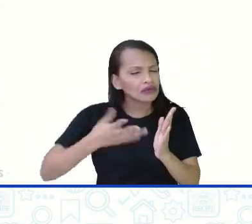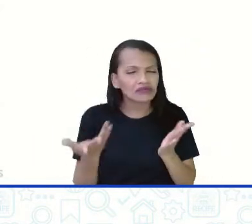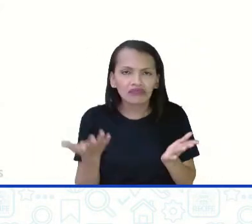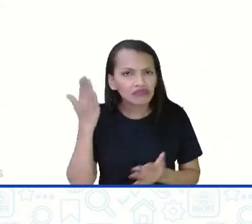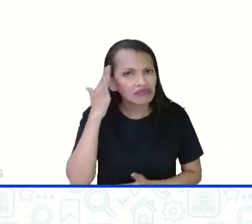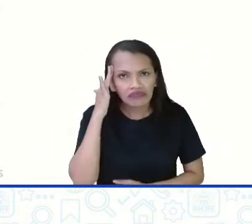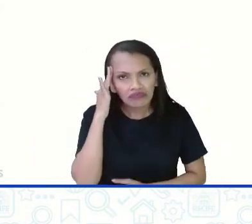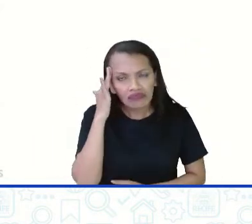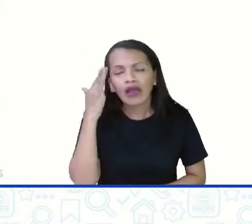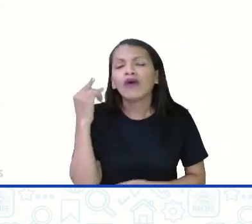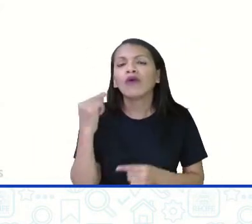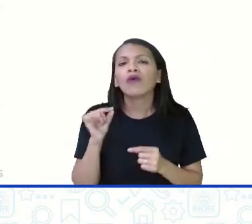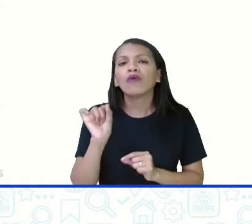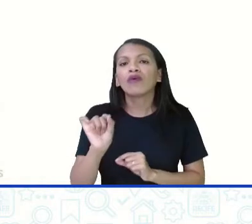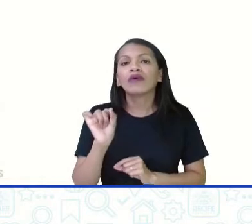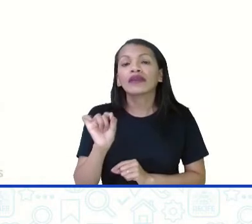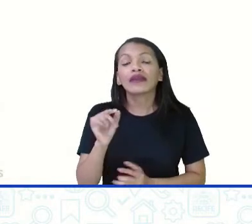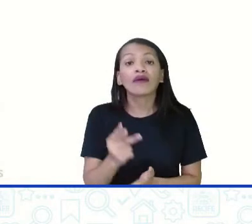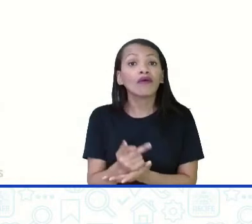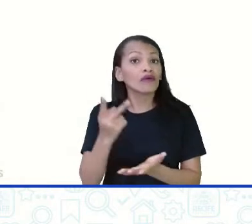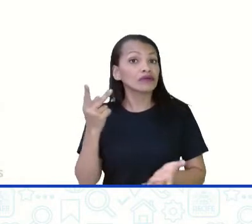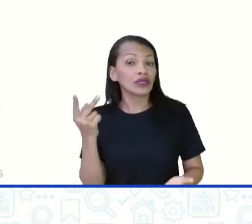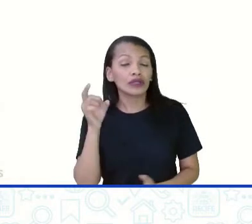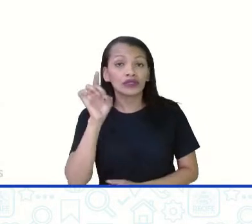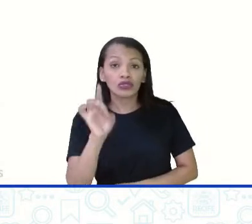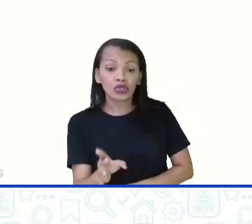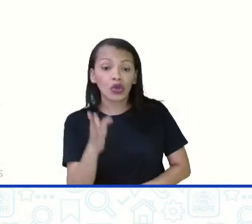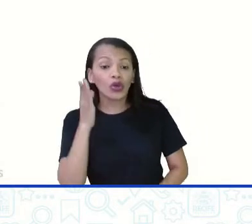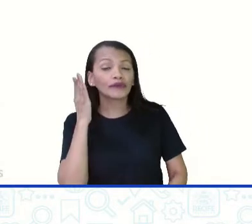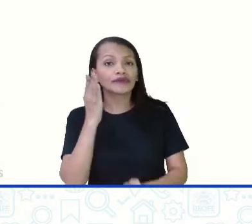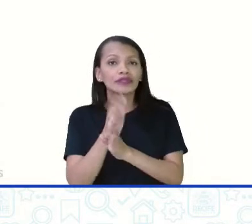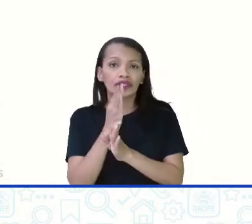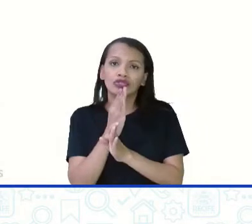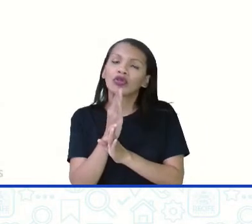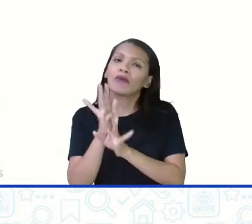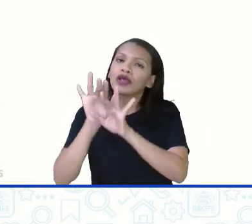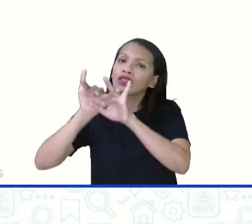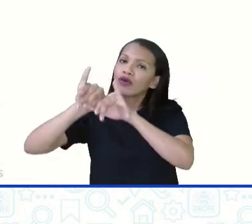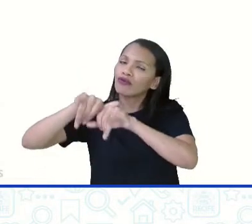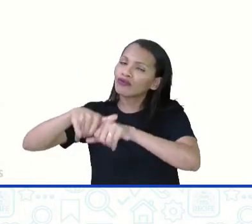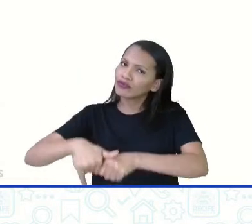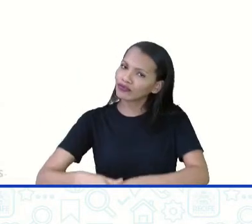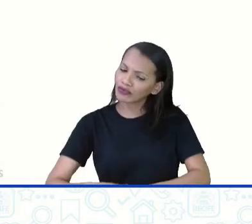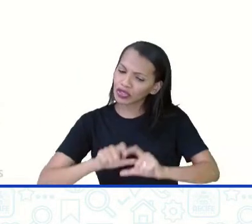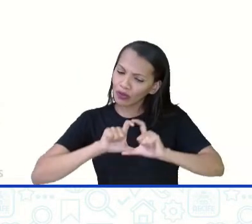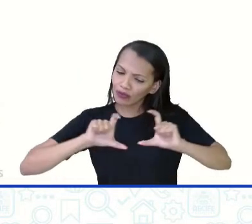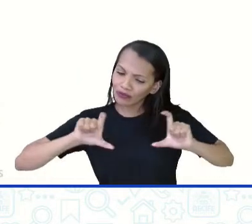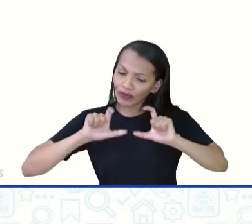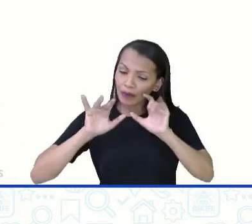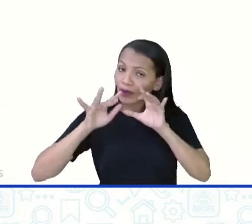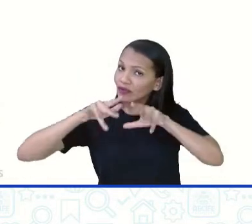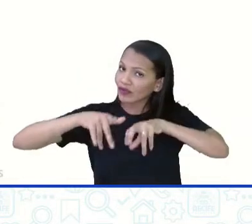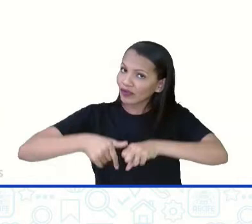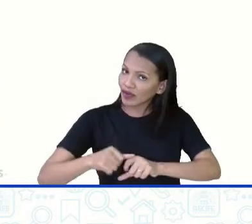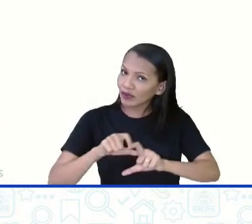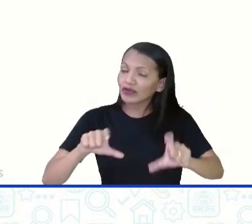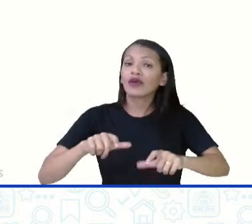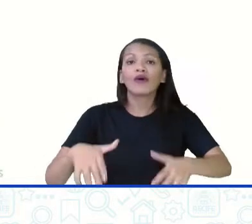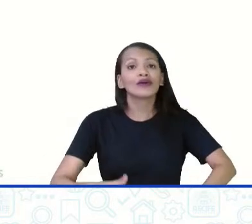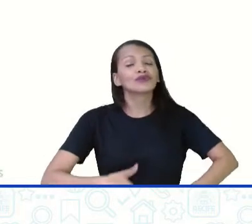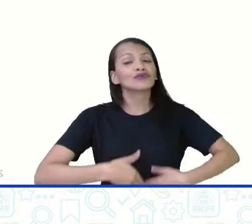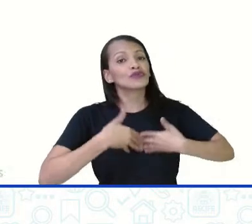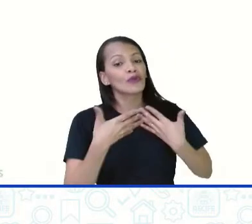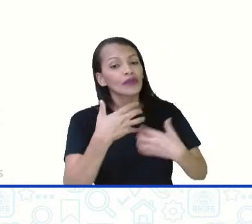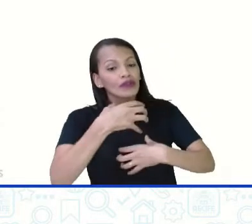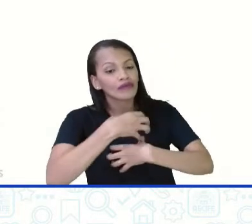noção do que Carol está fazendo. A gente só descobre o que ela faz no final da tirinha. E aí é a surpresa que